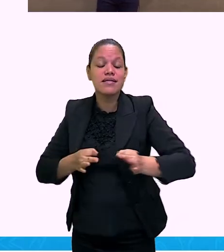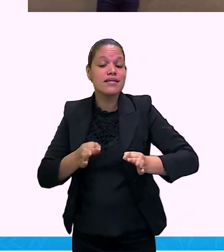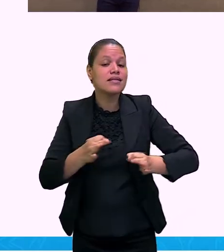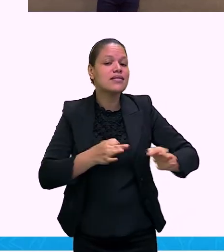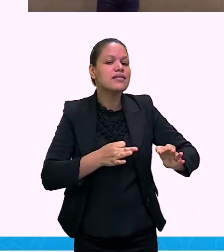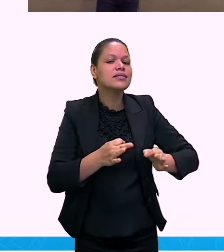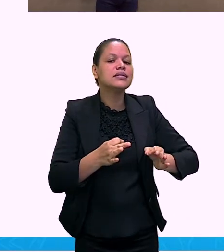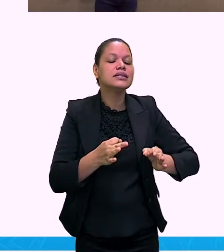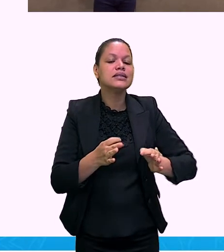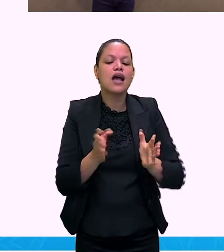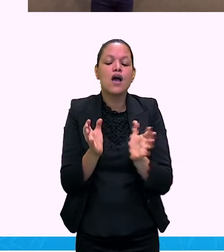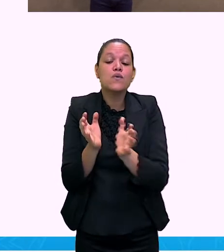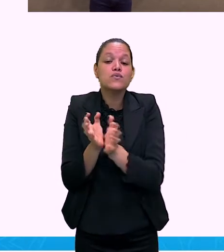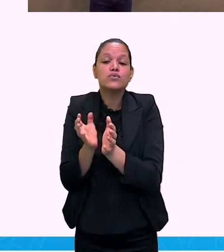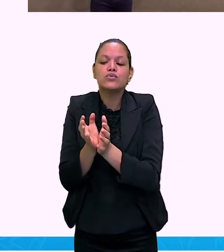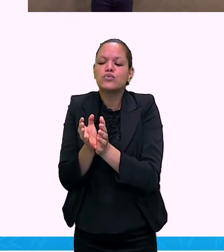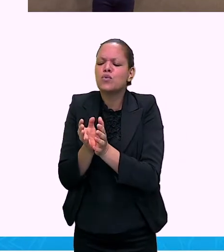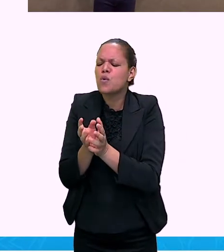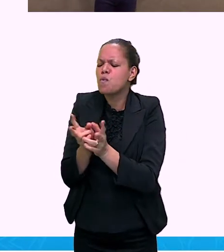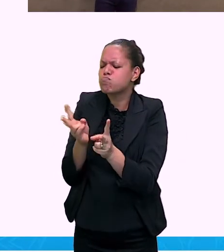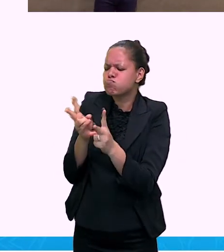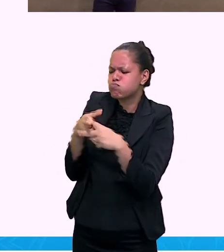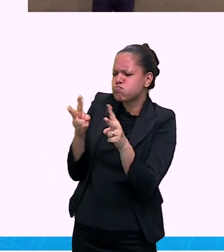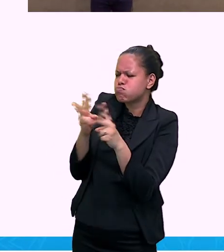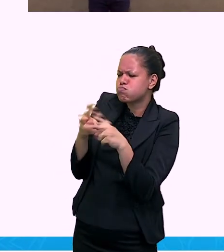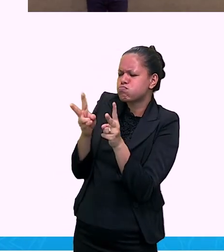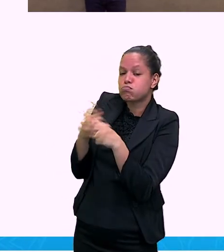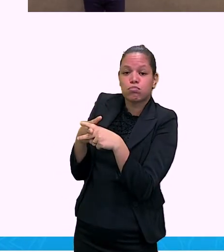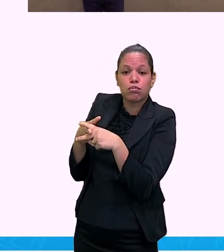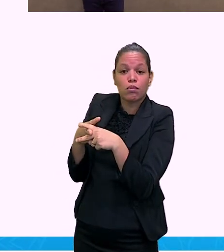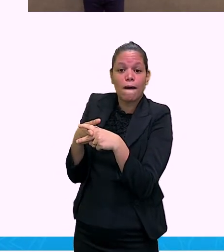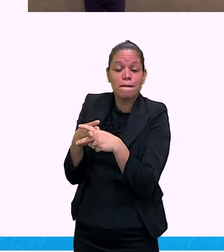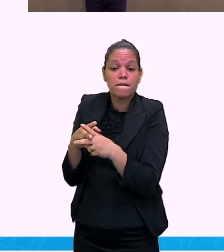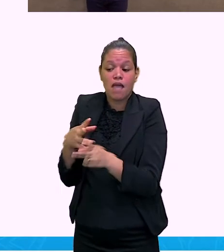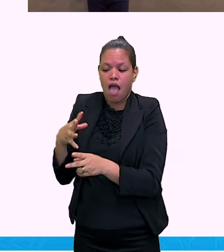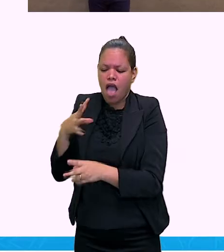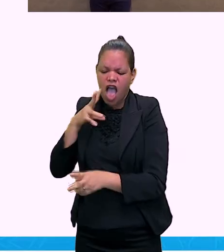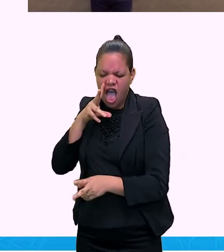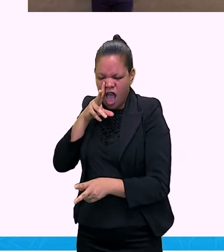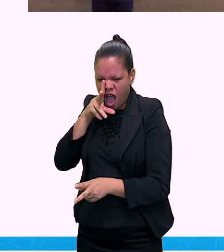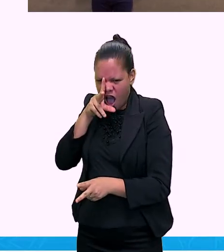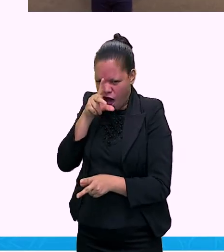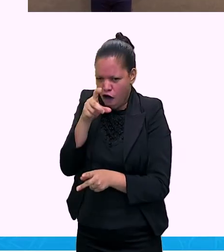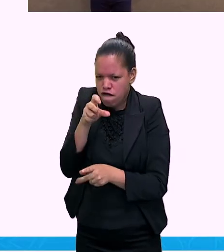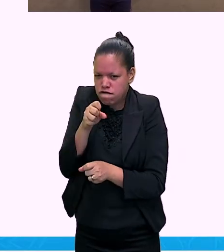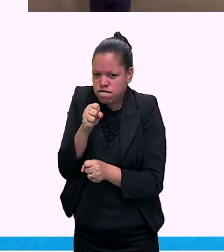mais jovem, viril, de força. Então o cacique ele era responsável